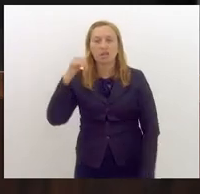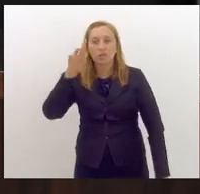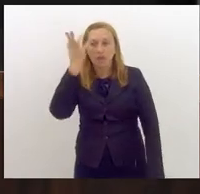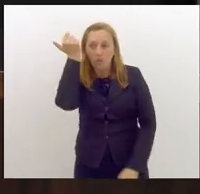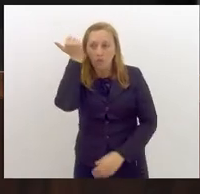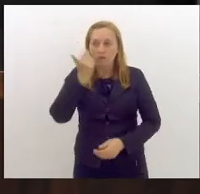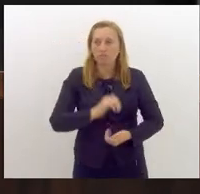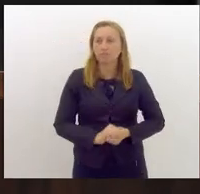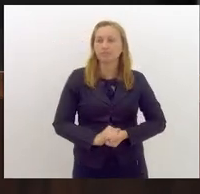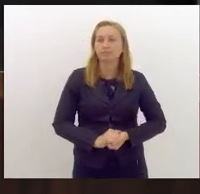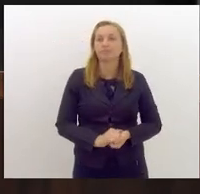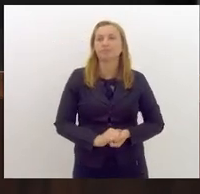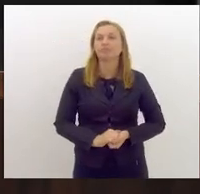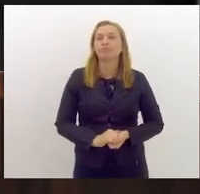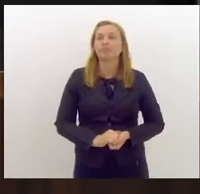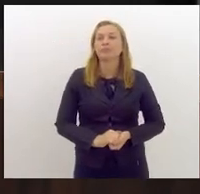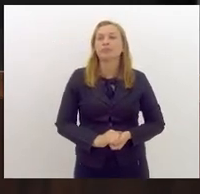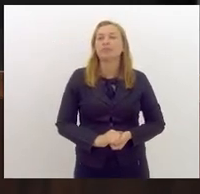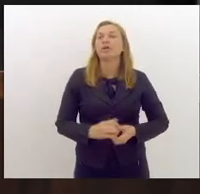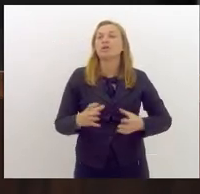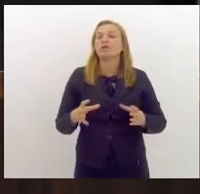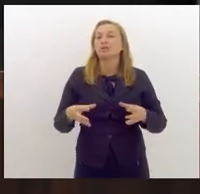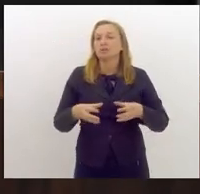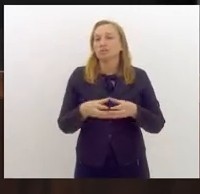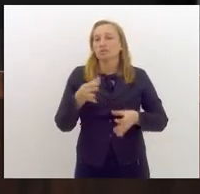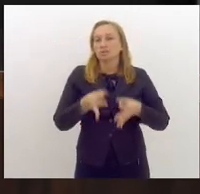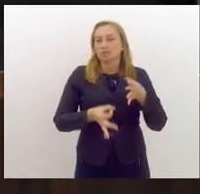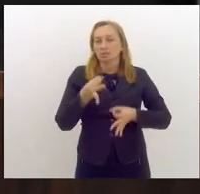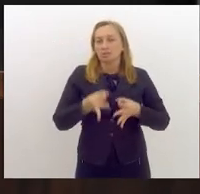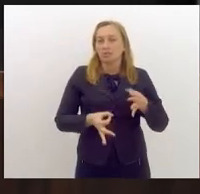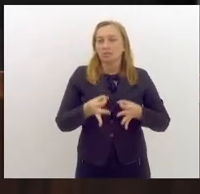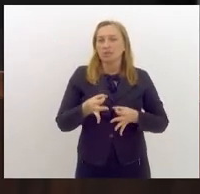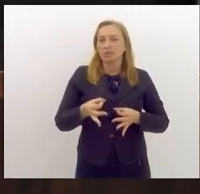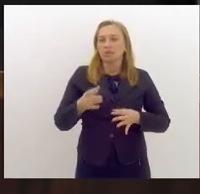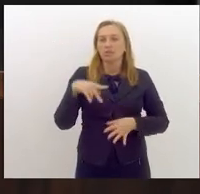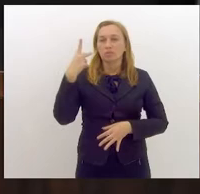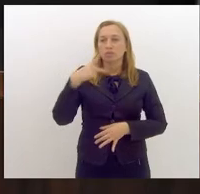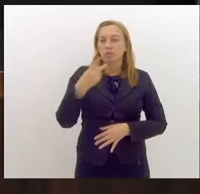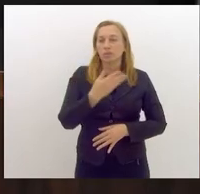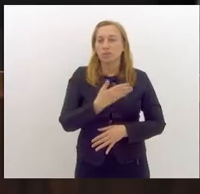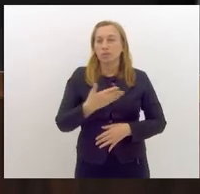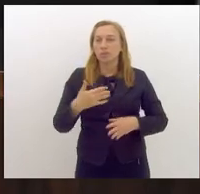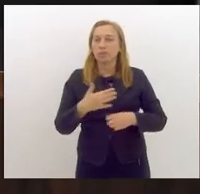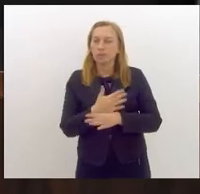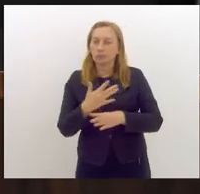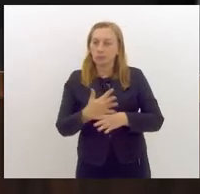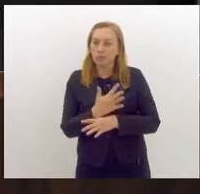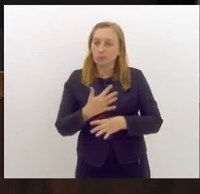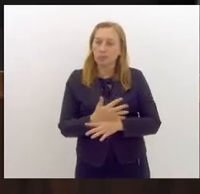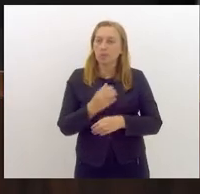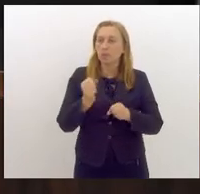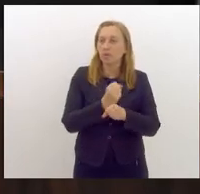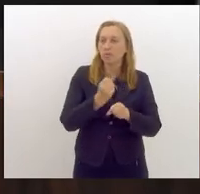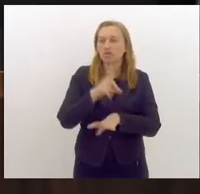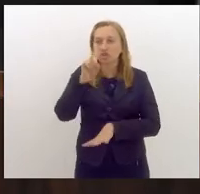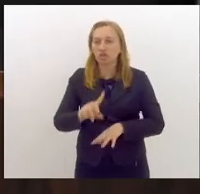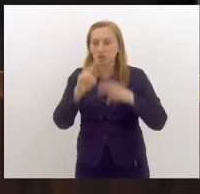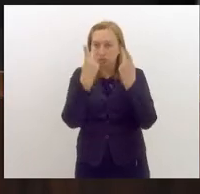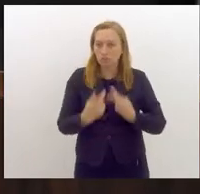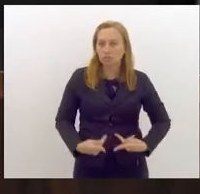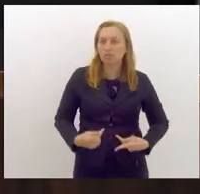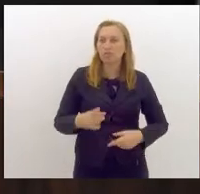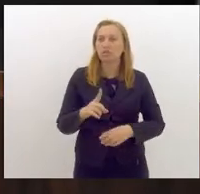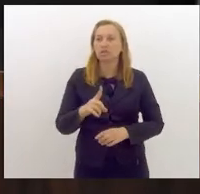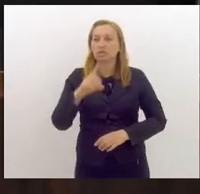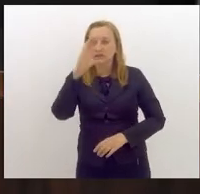ele dependendo de pareceres das comissões de condição Justiça de político Urbana Geração dos principais de obra de direitos humanos Defesa